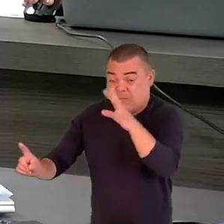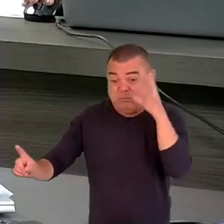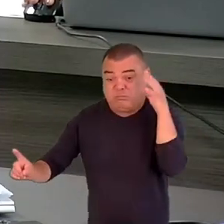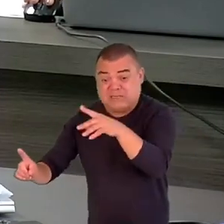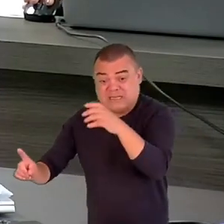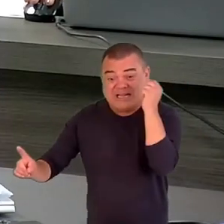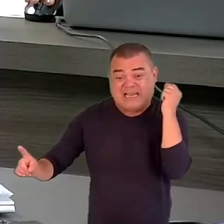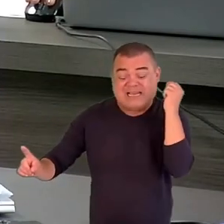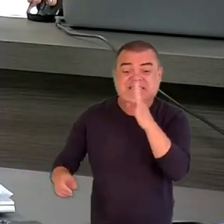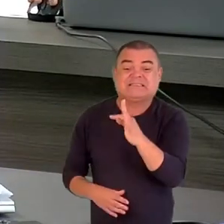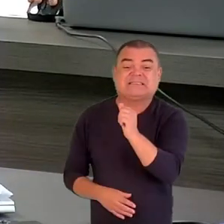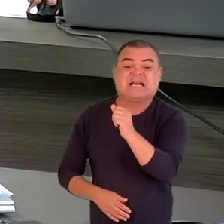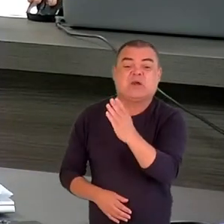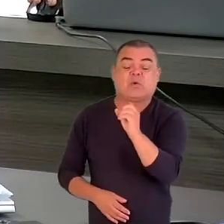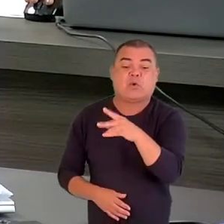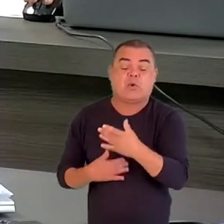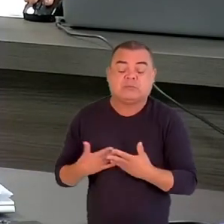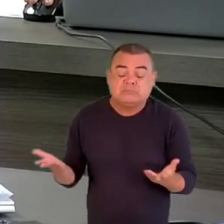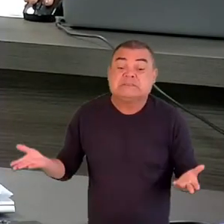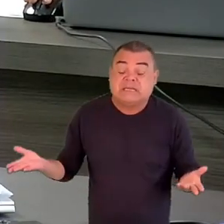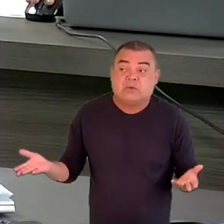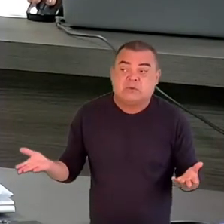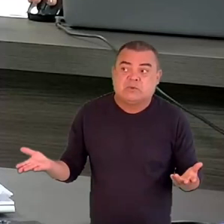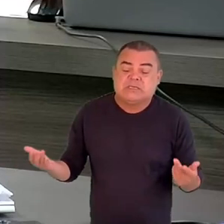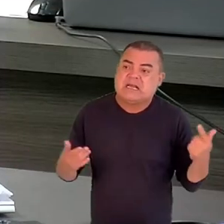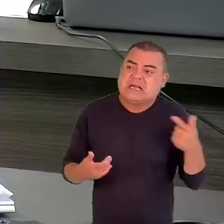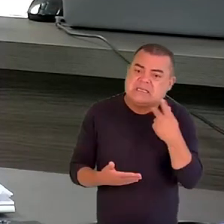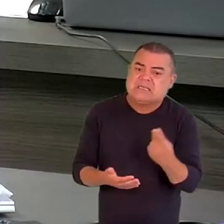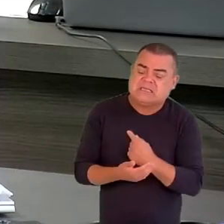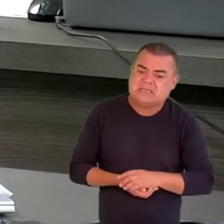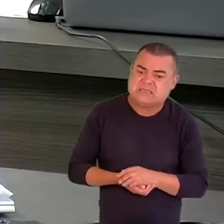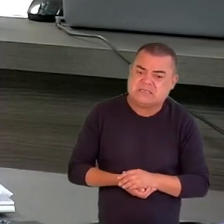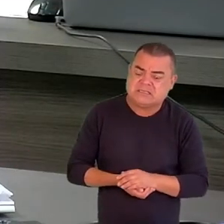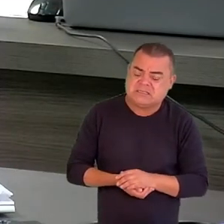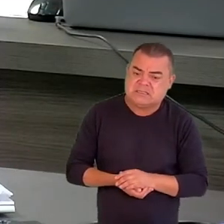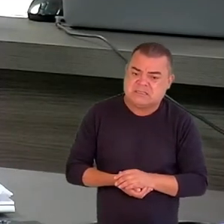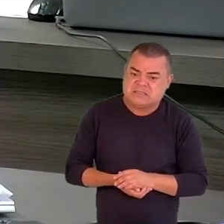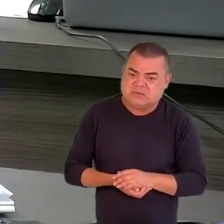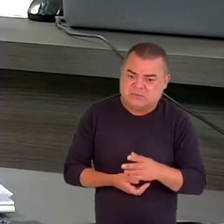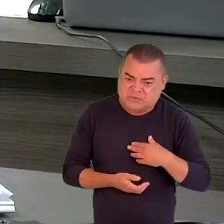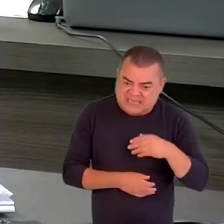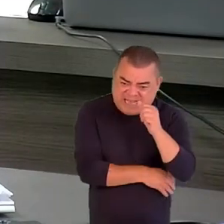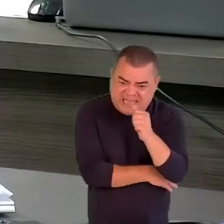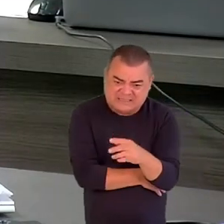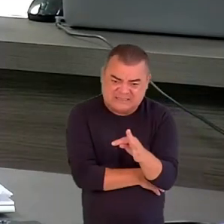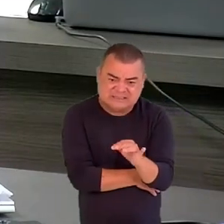senhor presidente, que ali foi atingida não só a mulher Carmen